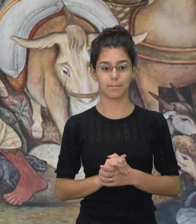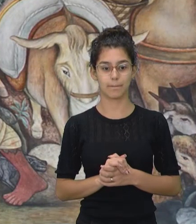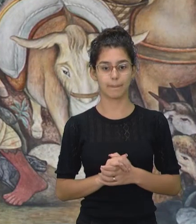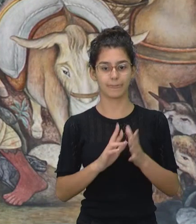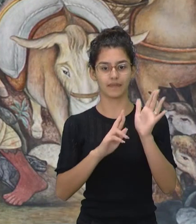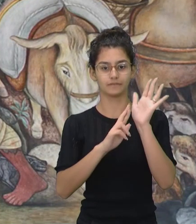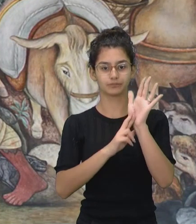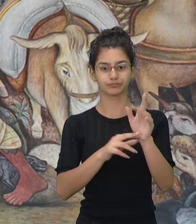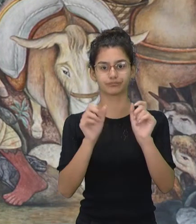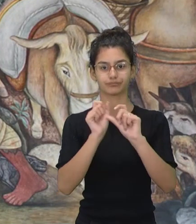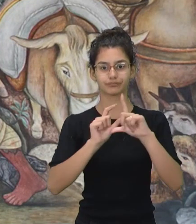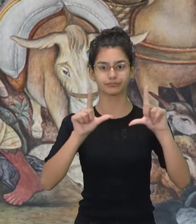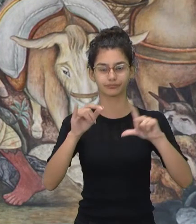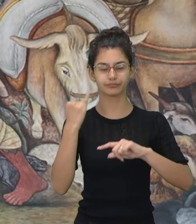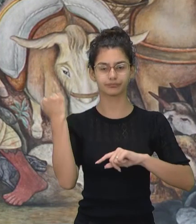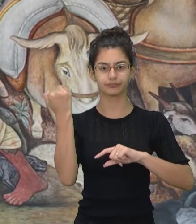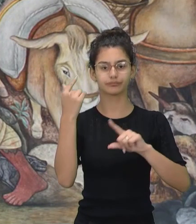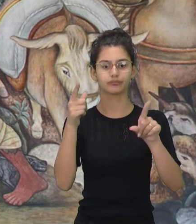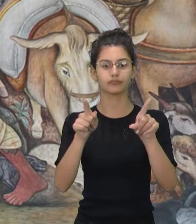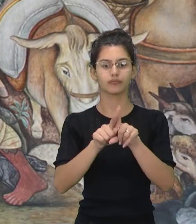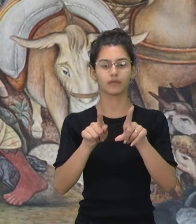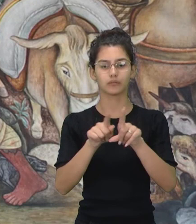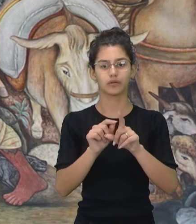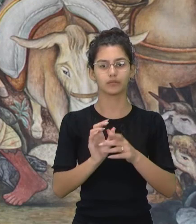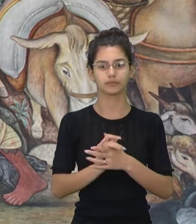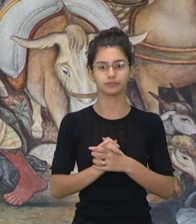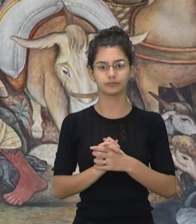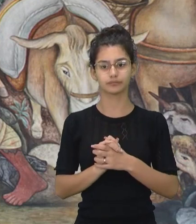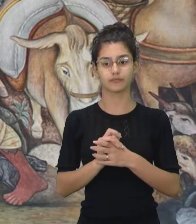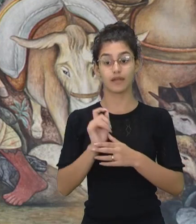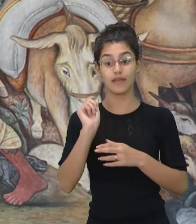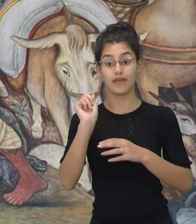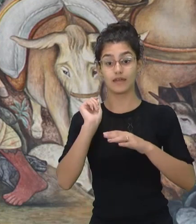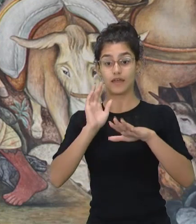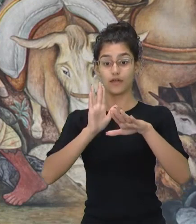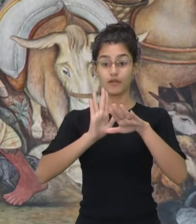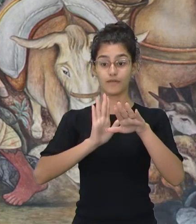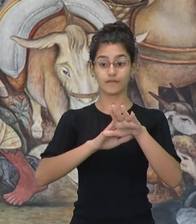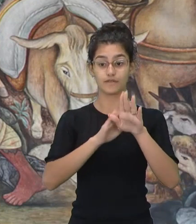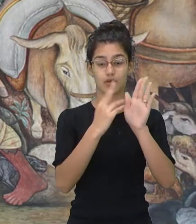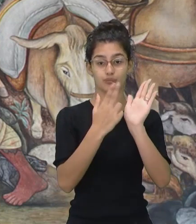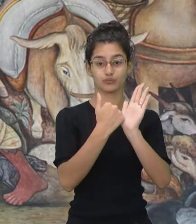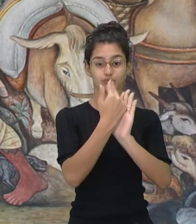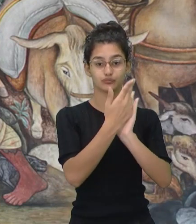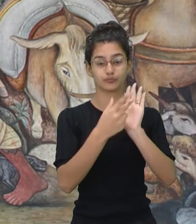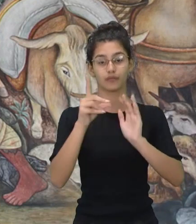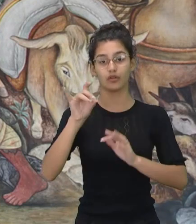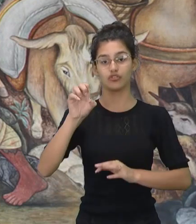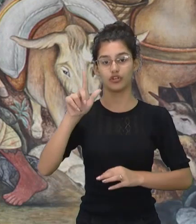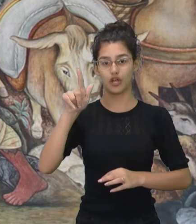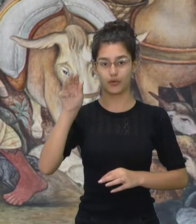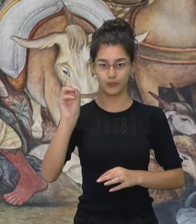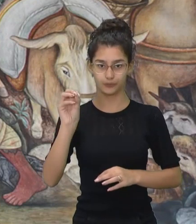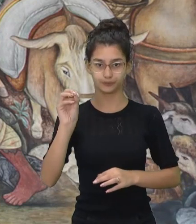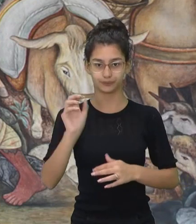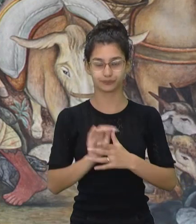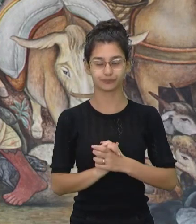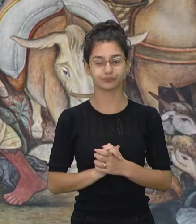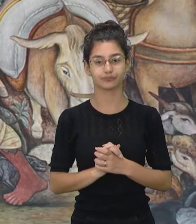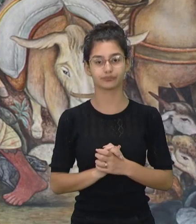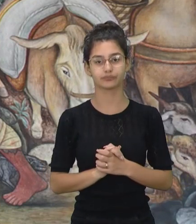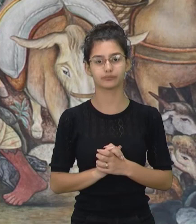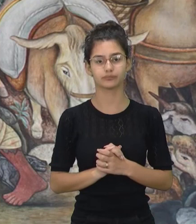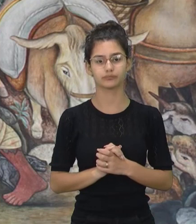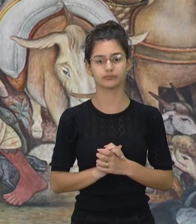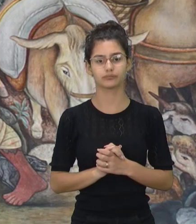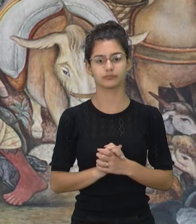que é bem importante também, que inclusive quem fez essa obra foi o Diego Rivera, aquele lá, que